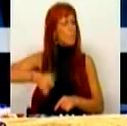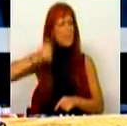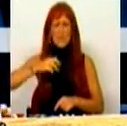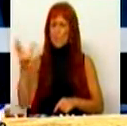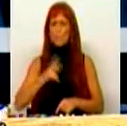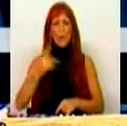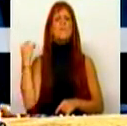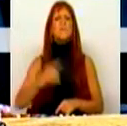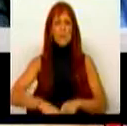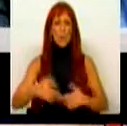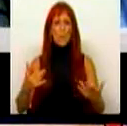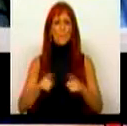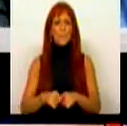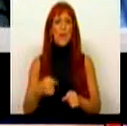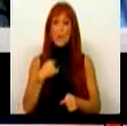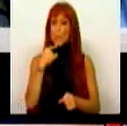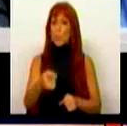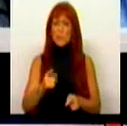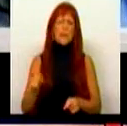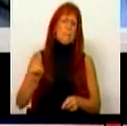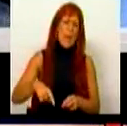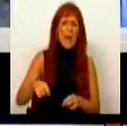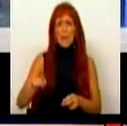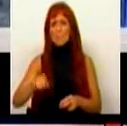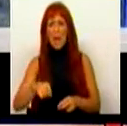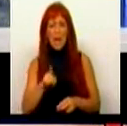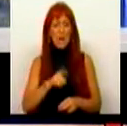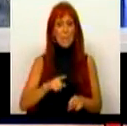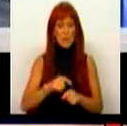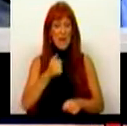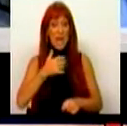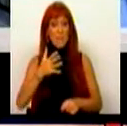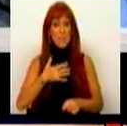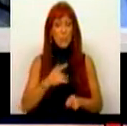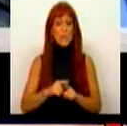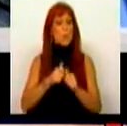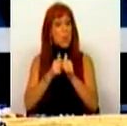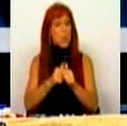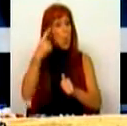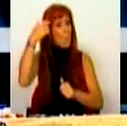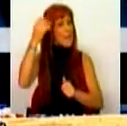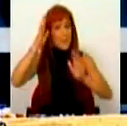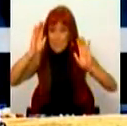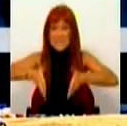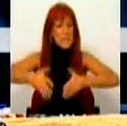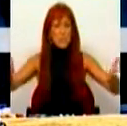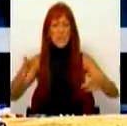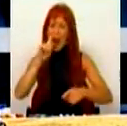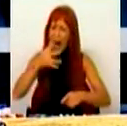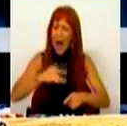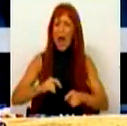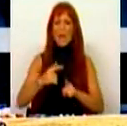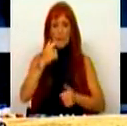em Portugal e tenho dito, aliás, repetidas vezes, que as empresas têm de compreender que se querem